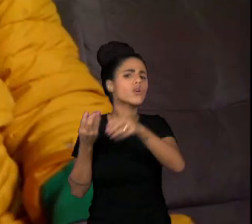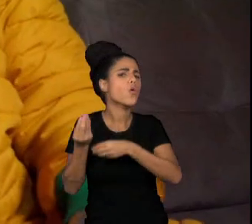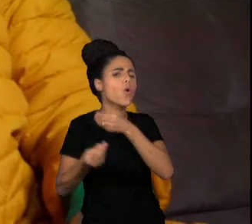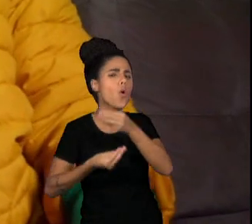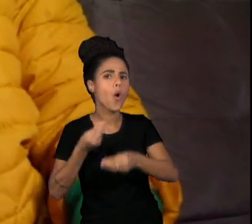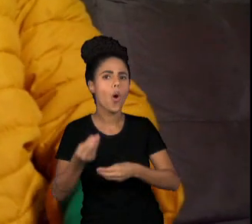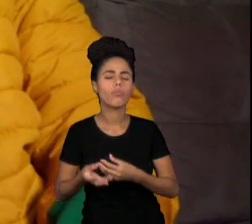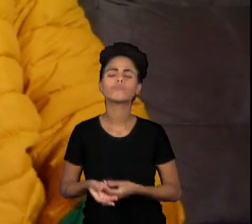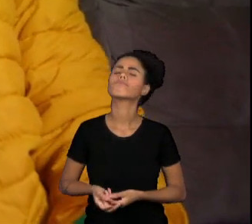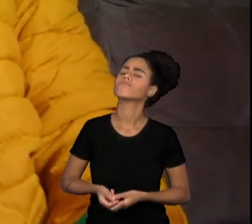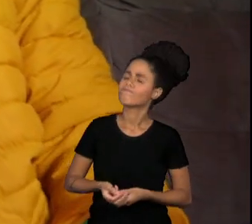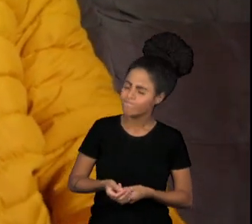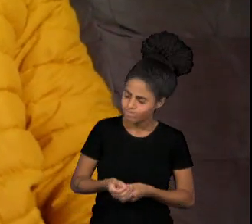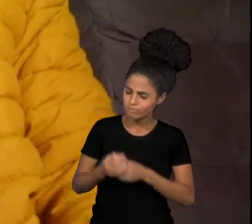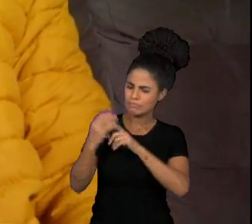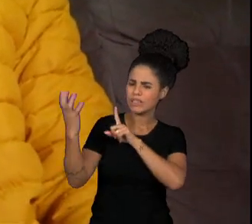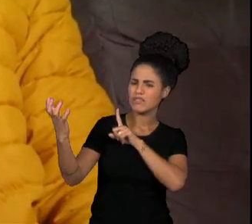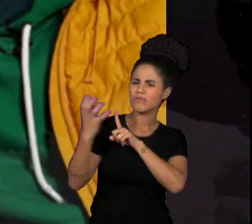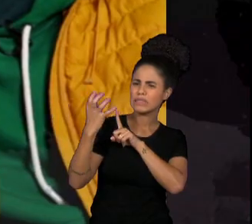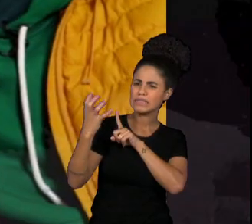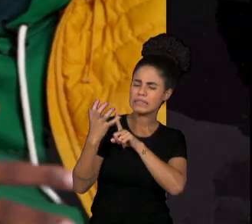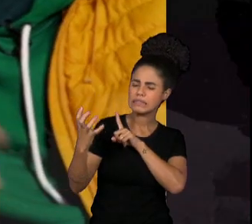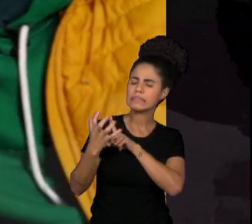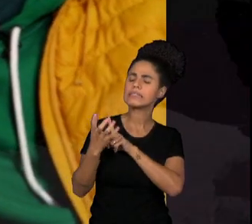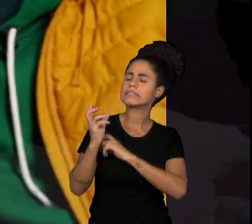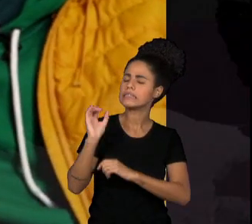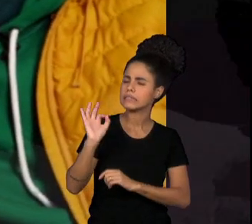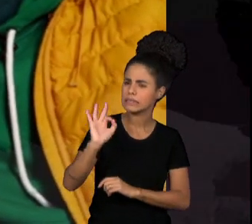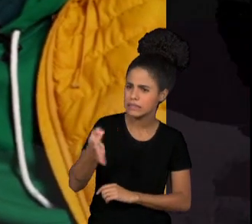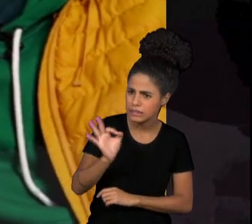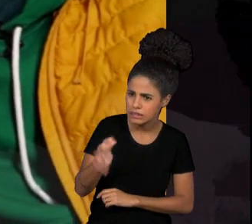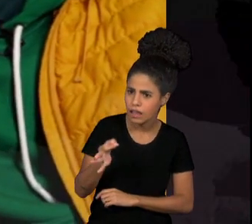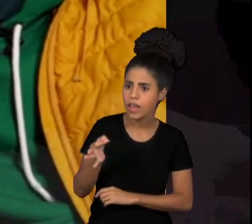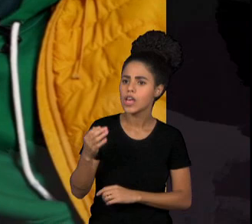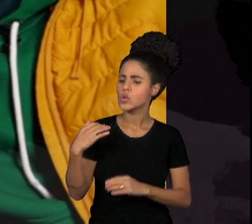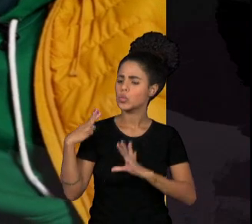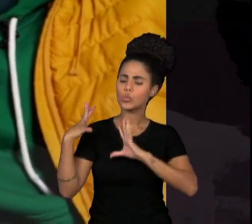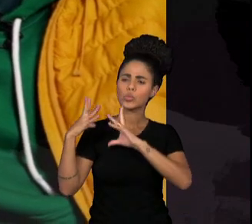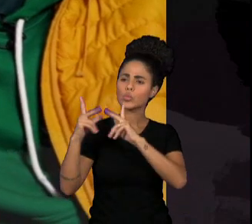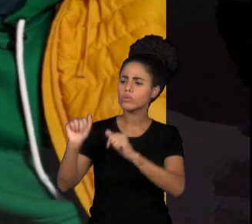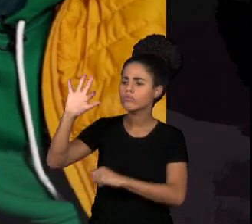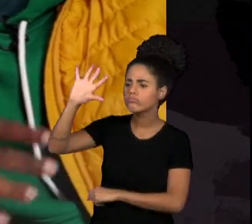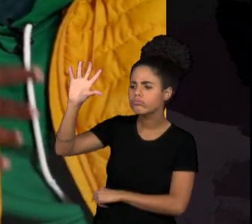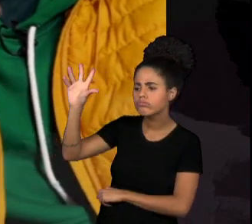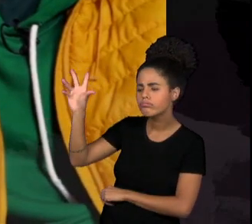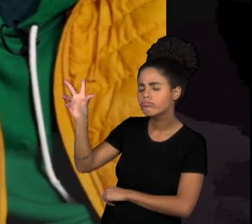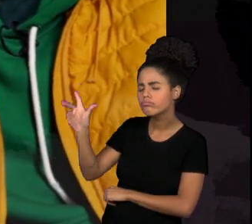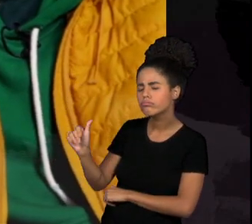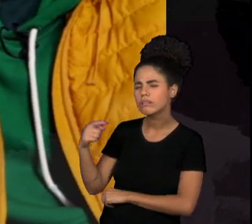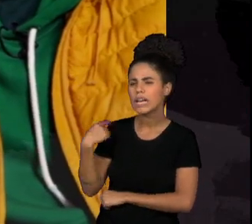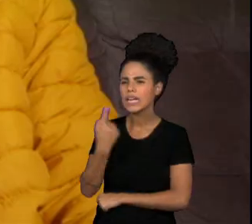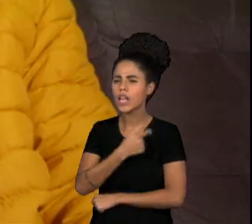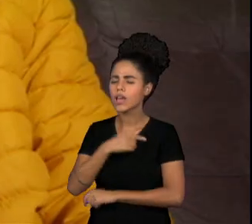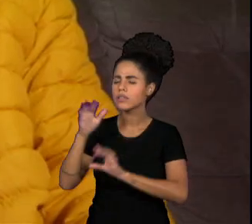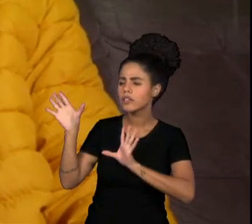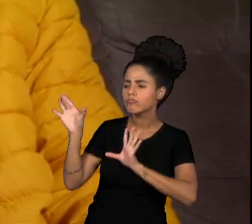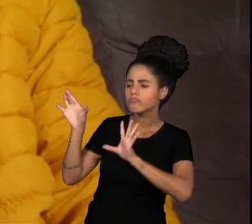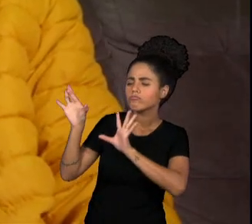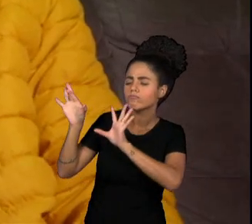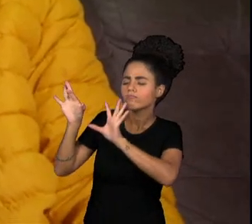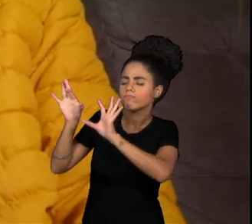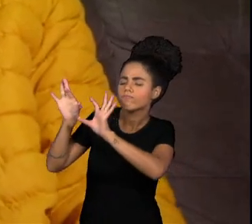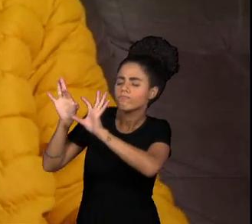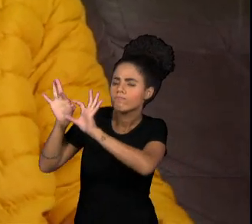criatividade? Me influencia muito, né, pela magnitude toda do continente, né? É onde a gente se reconecta com a